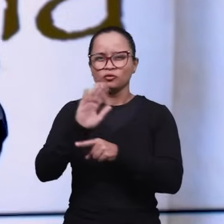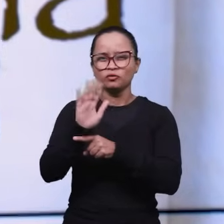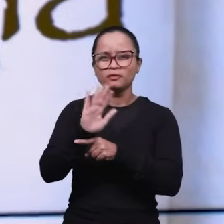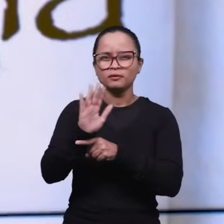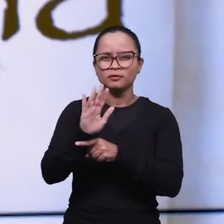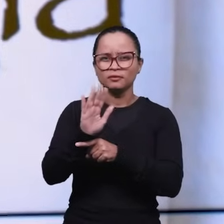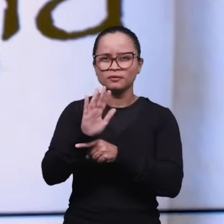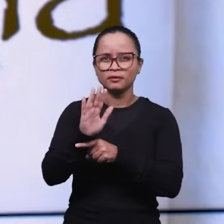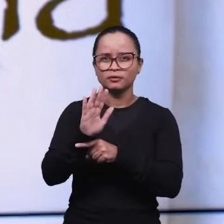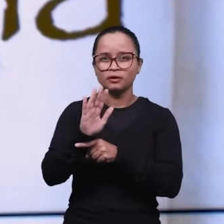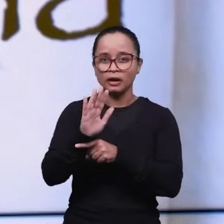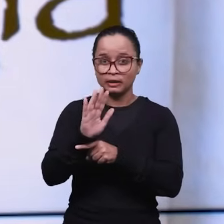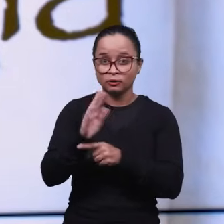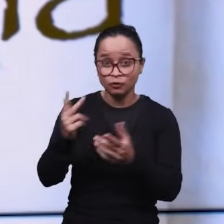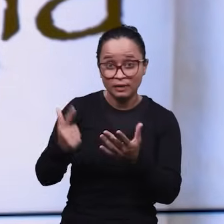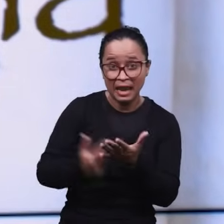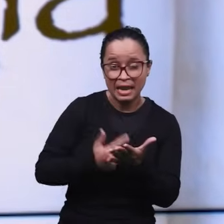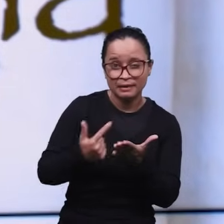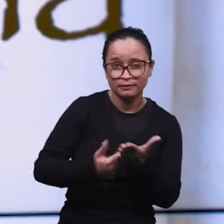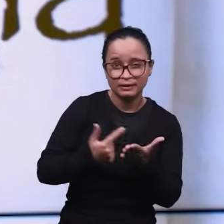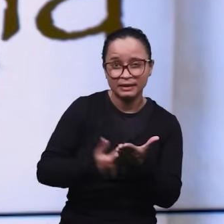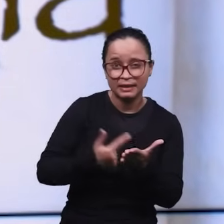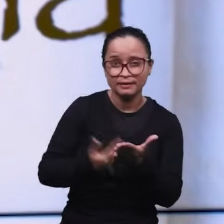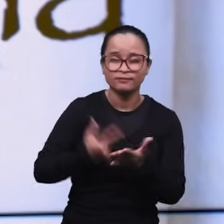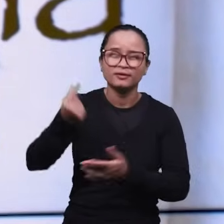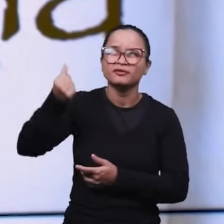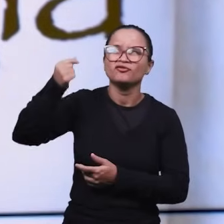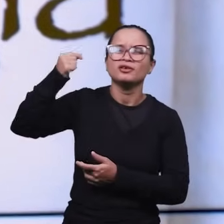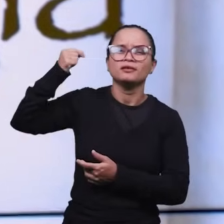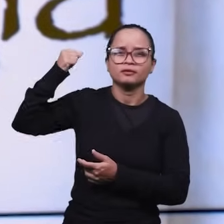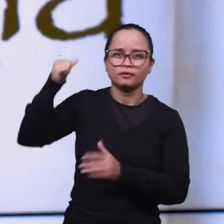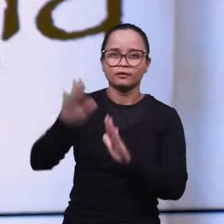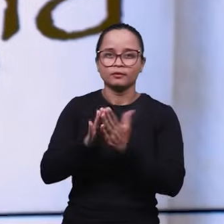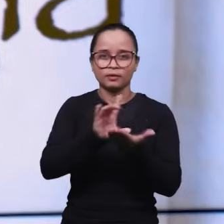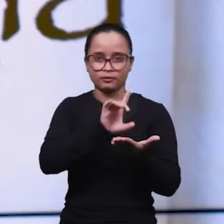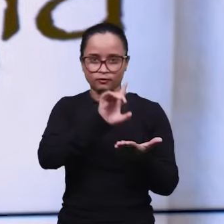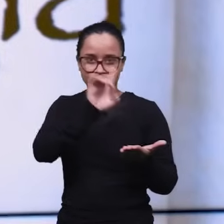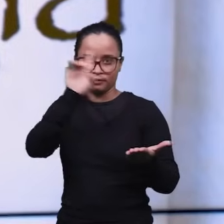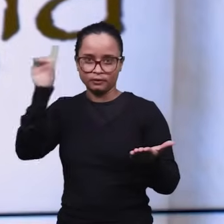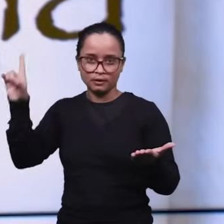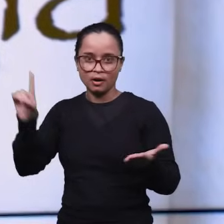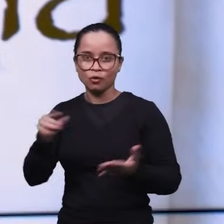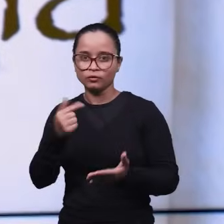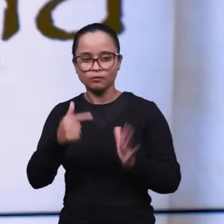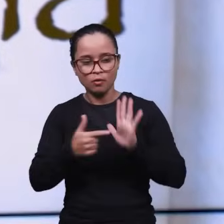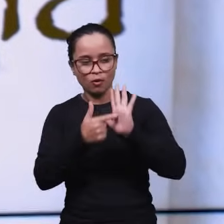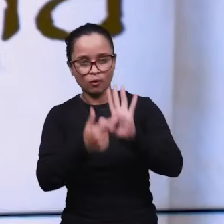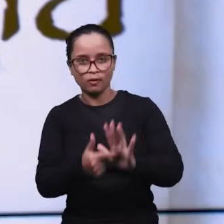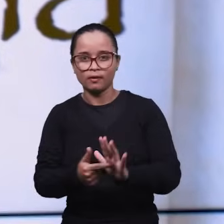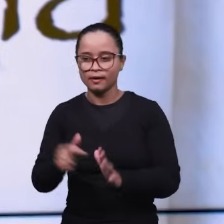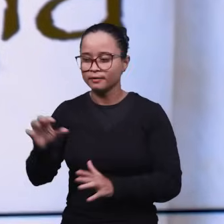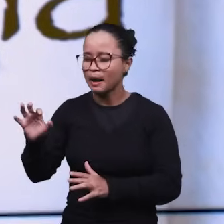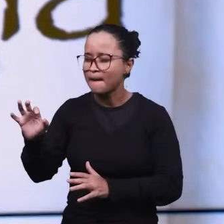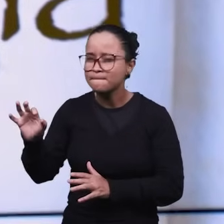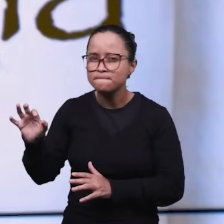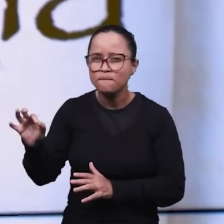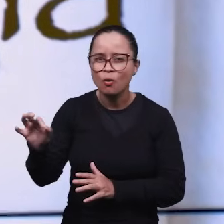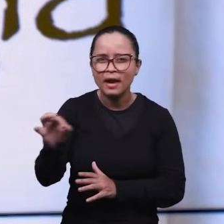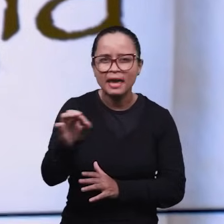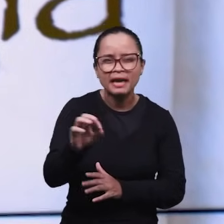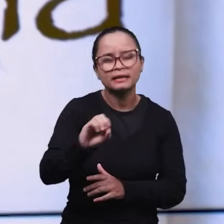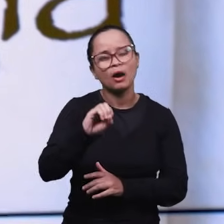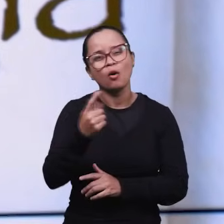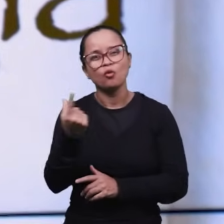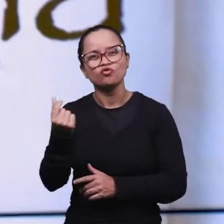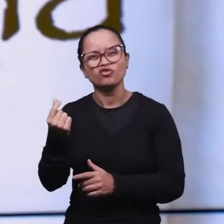Bíblia, não há nenhuma citação de moeda ou dinheiro físico. As transações comerciais